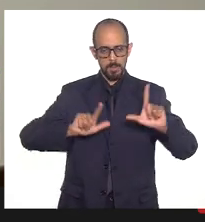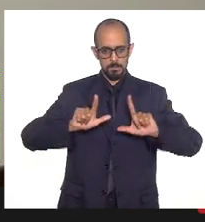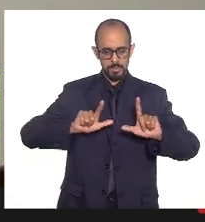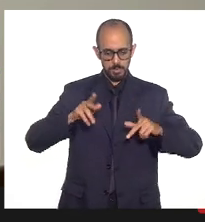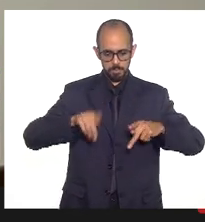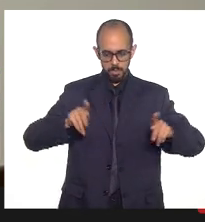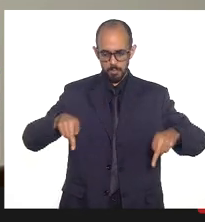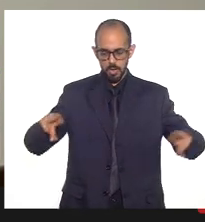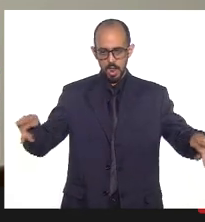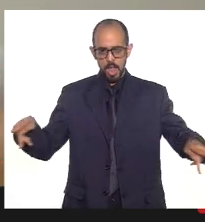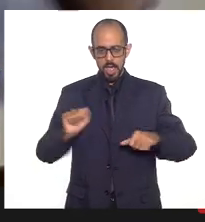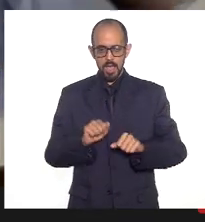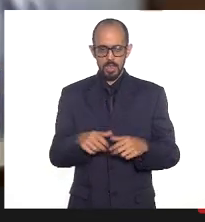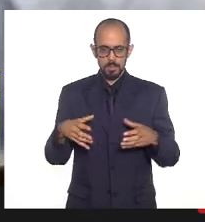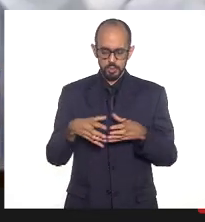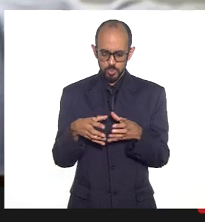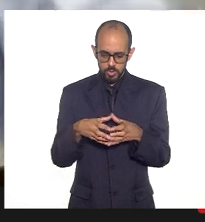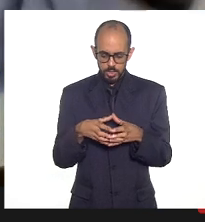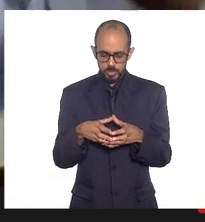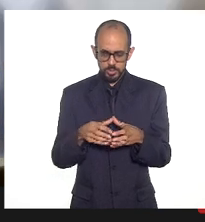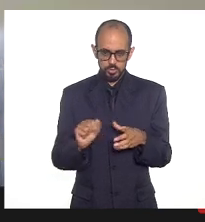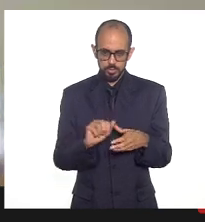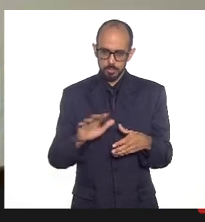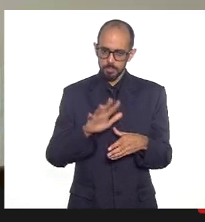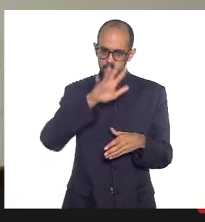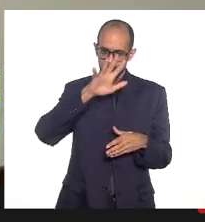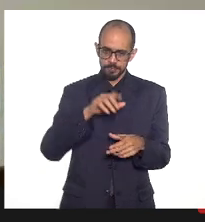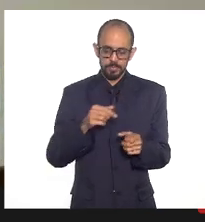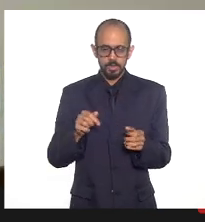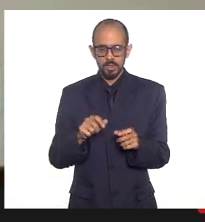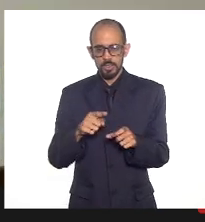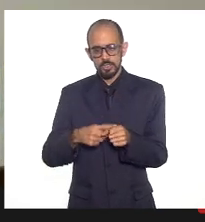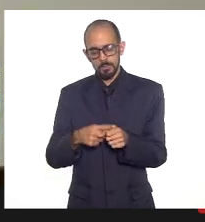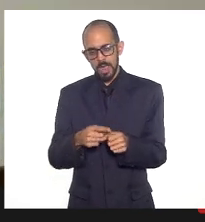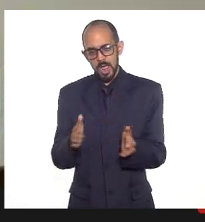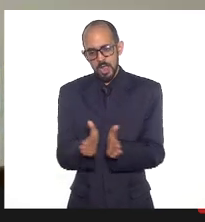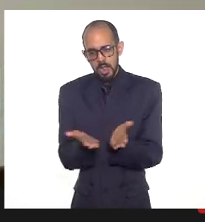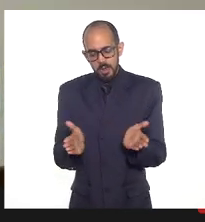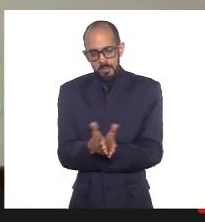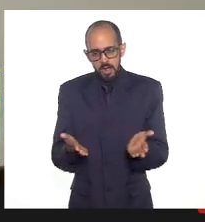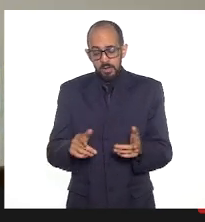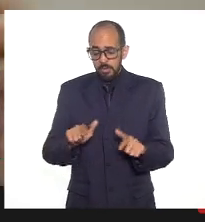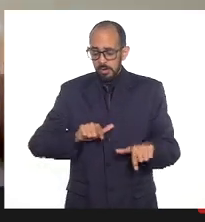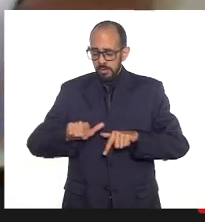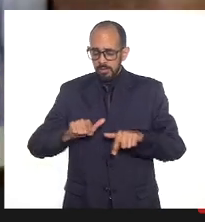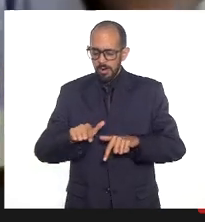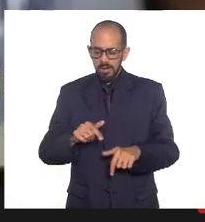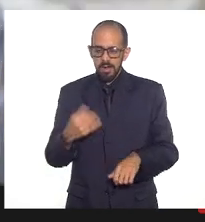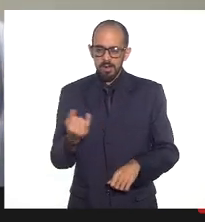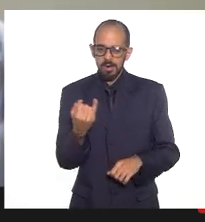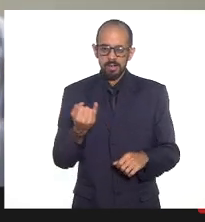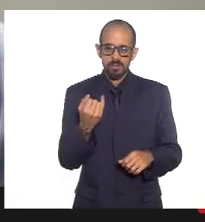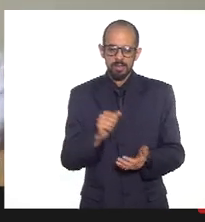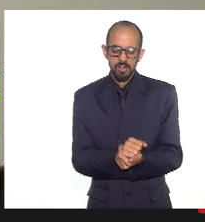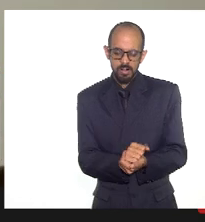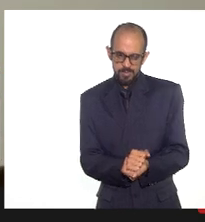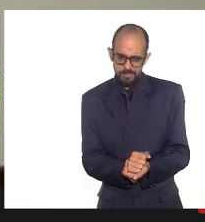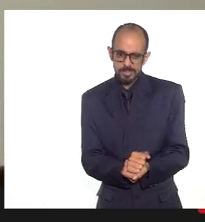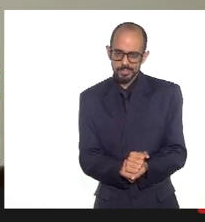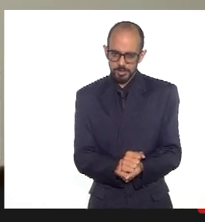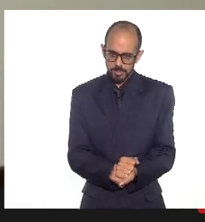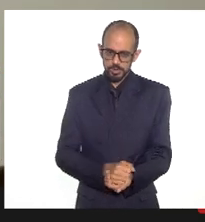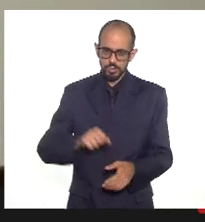pelos coletivos comunitários, nos territórios de favela, nos territórios periféricos, que fazem um trabalho fundamental e fazem a luta contra-hegemônica em